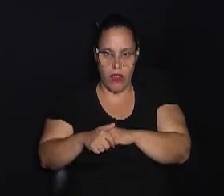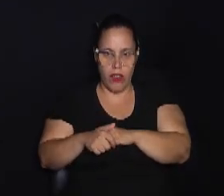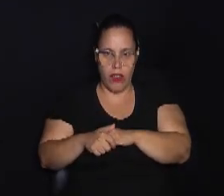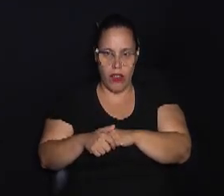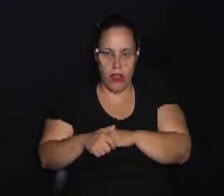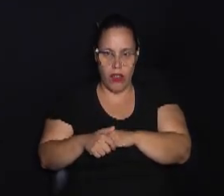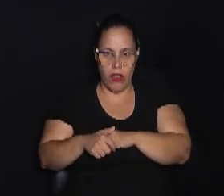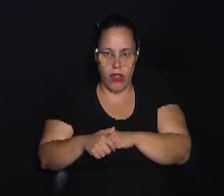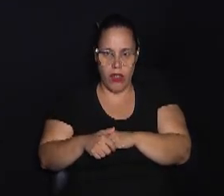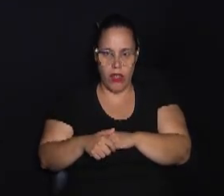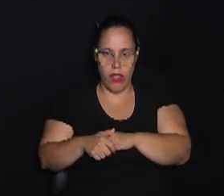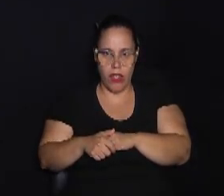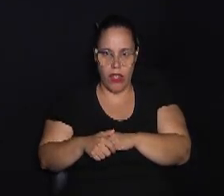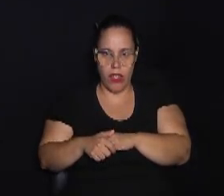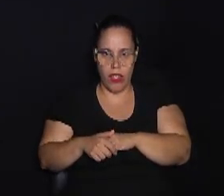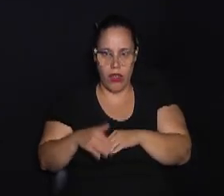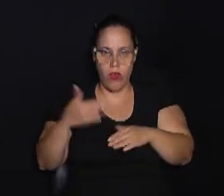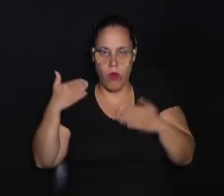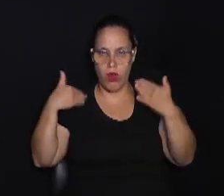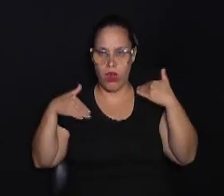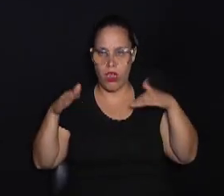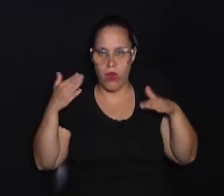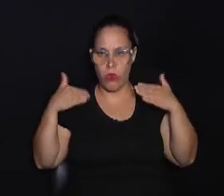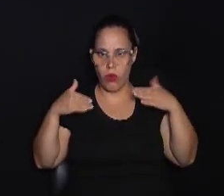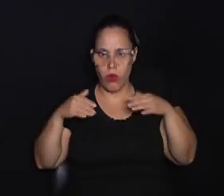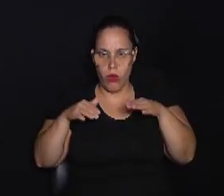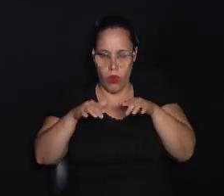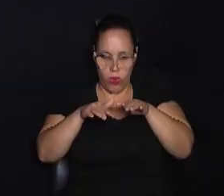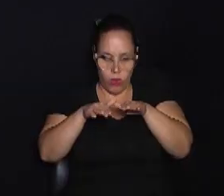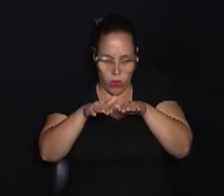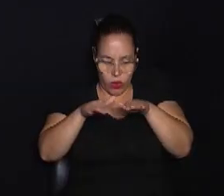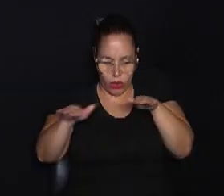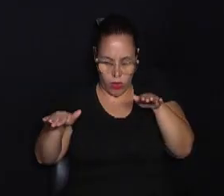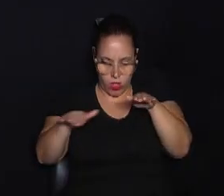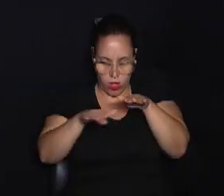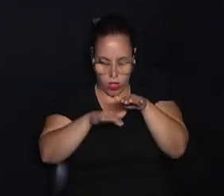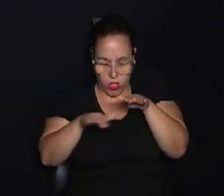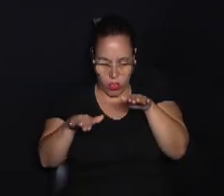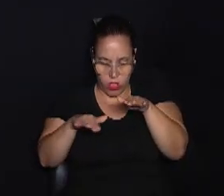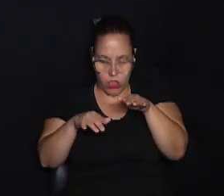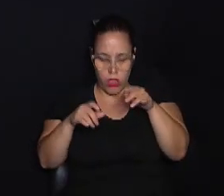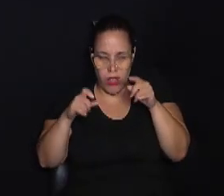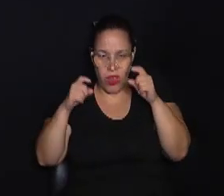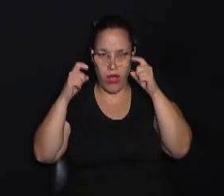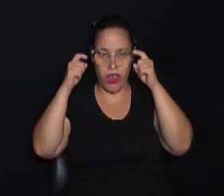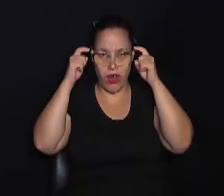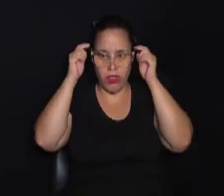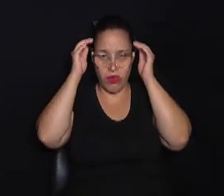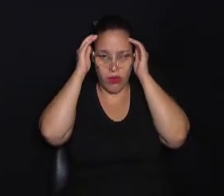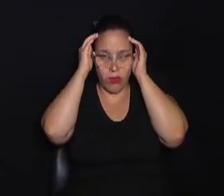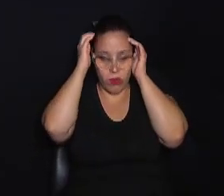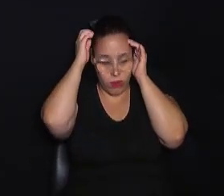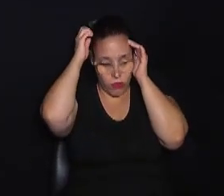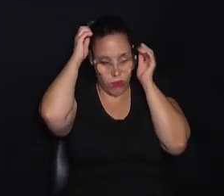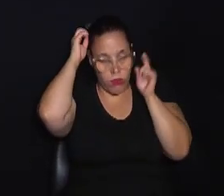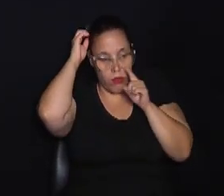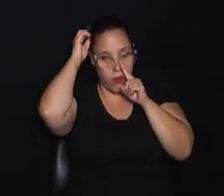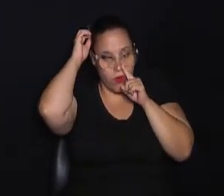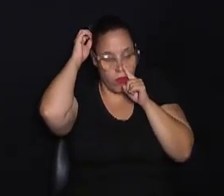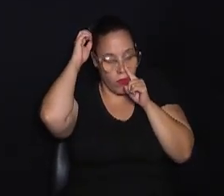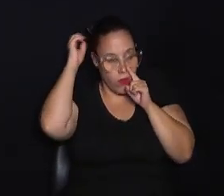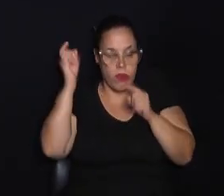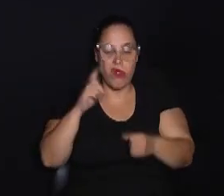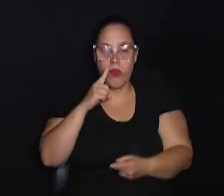pode ser o espaço do passeio público, está muito no nível da rua. Isso é perigoso, porque o deficiente